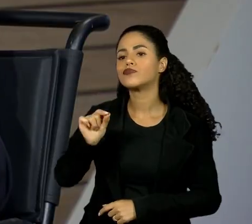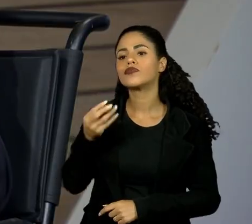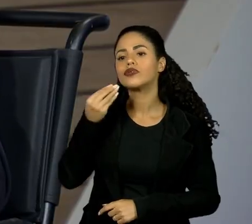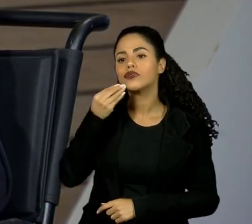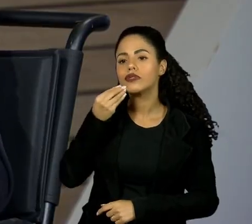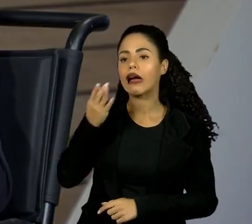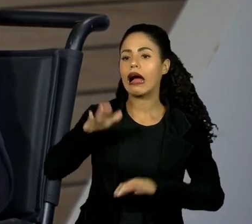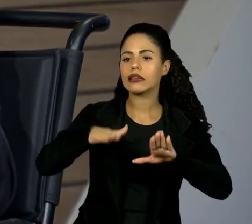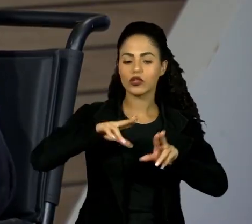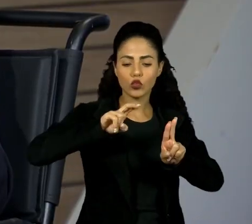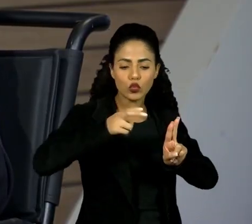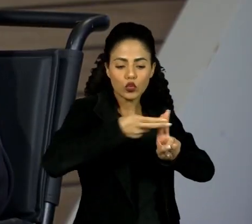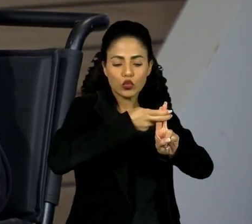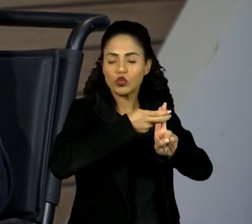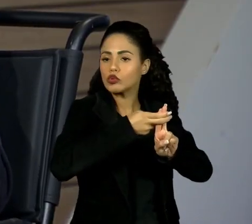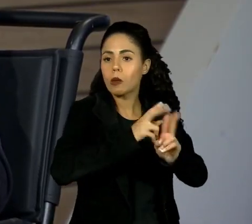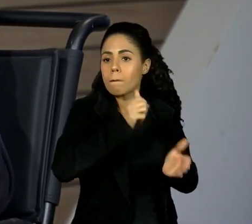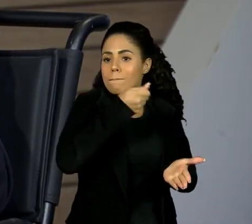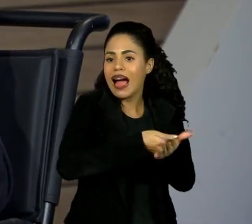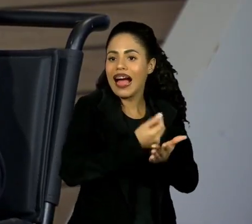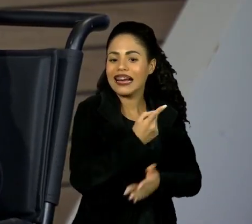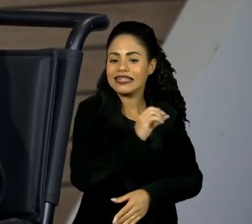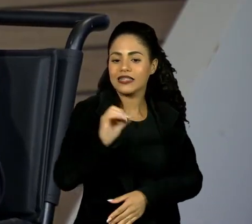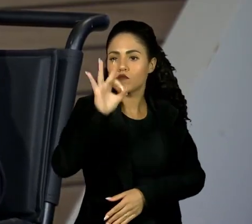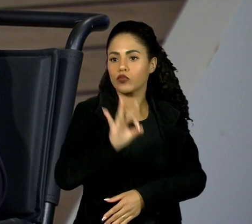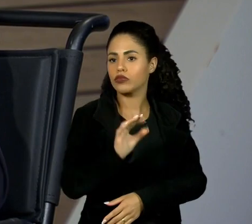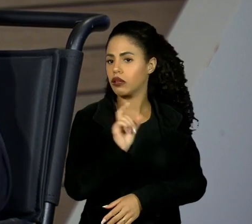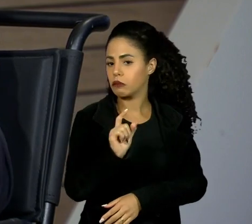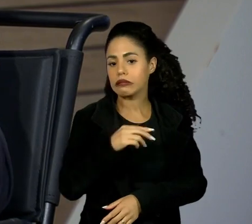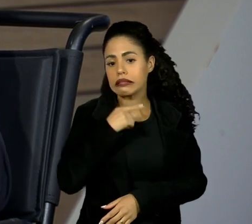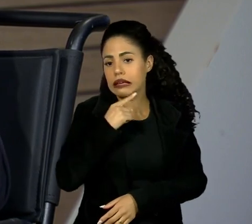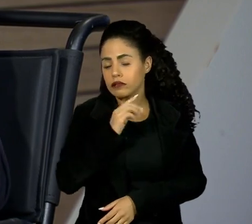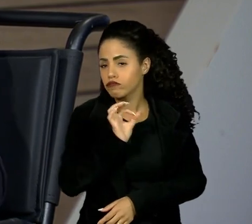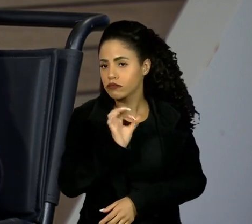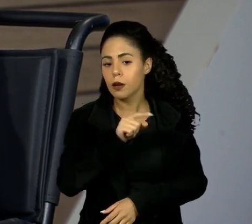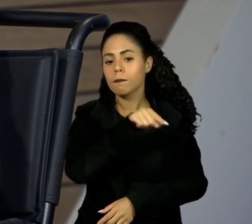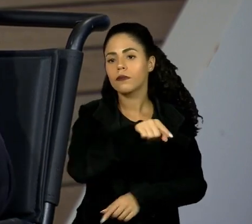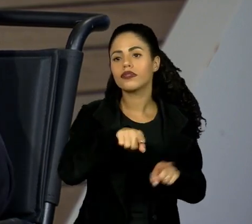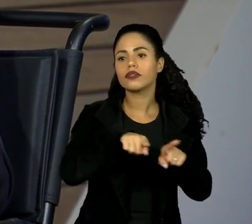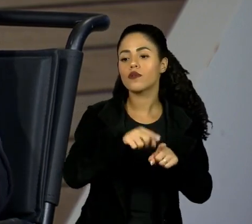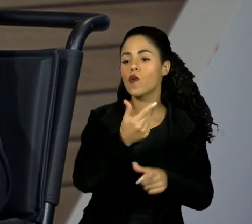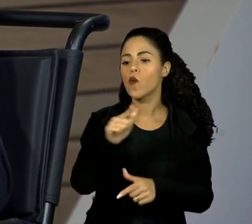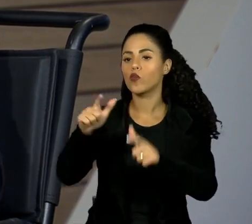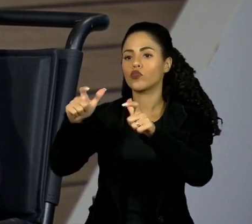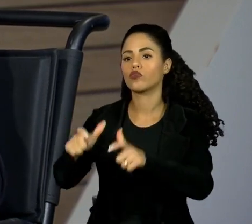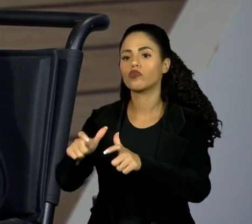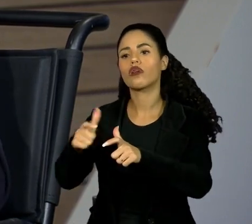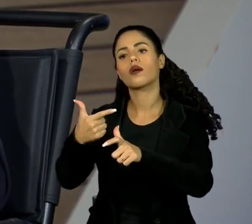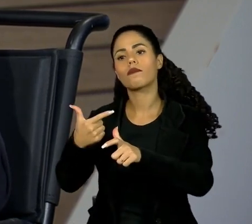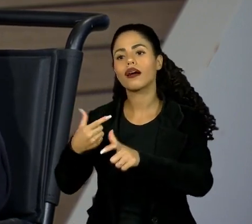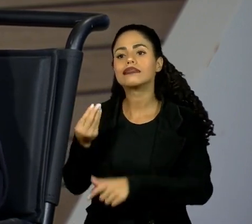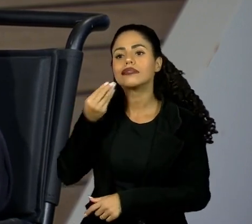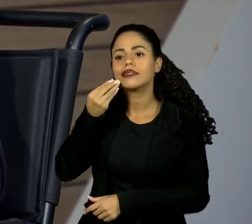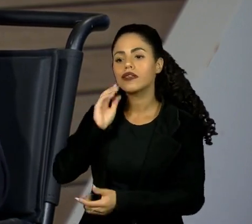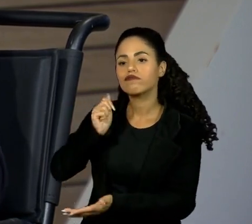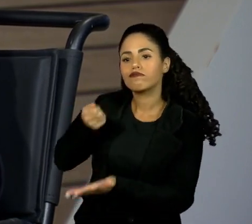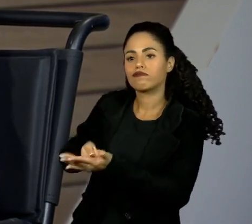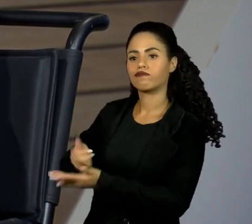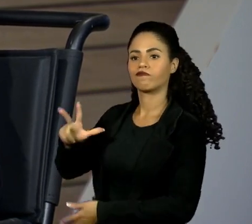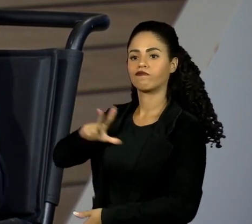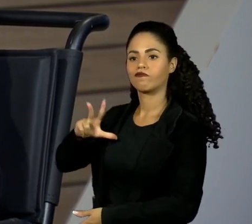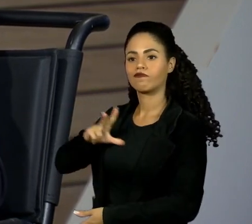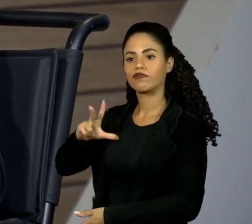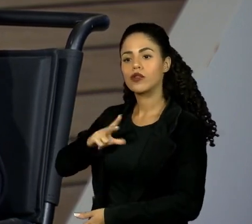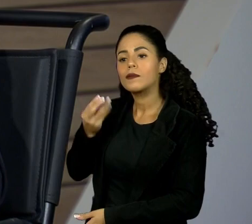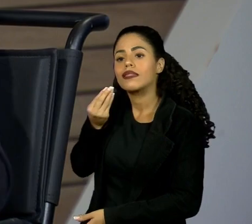aquilo que o SUS cobre, né, fazem até onde o SUS cobre, e demais faz aquilo, né, a paciente paga aquilo